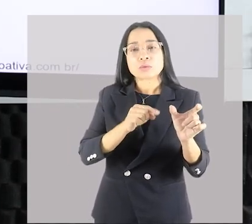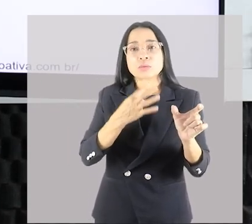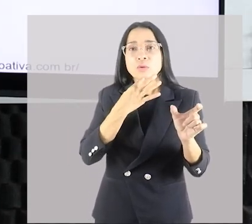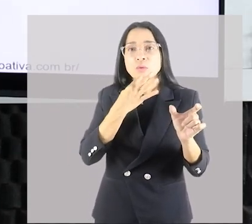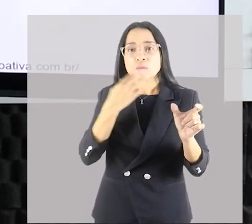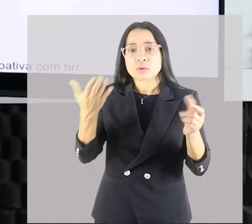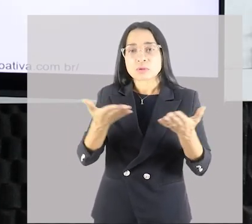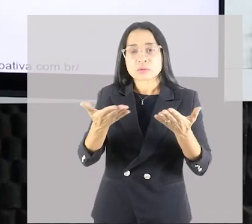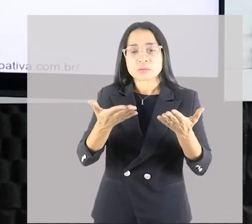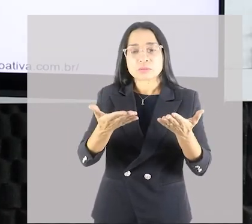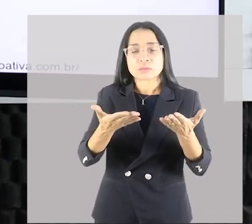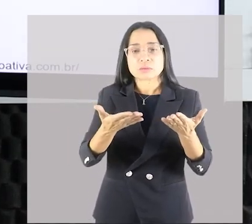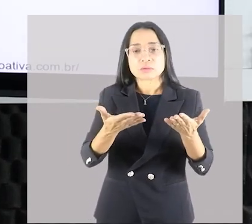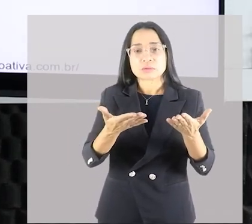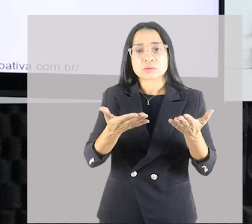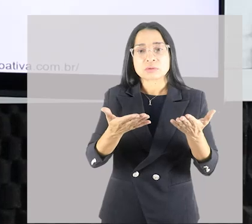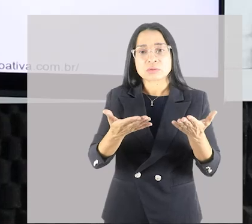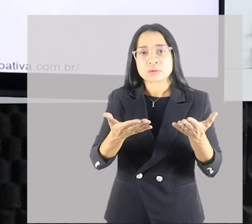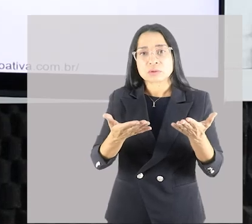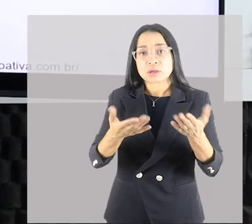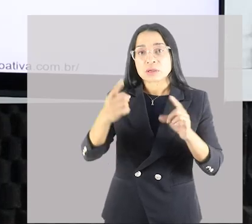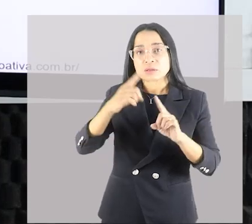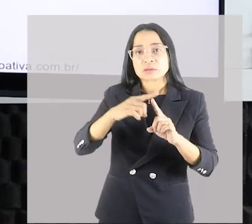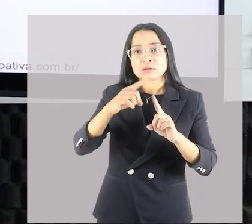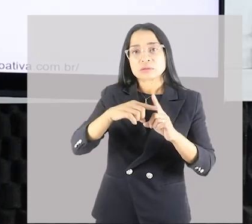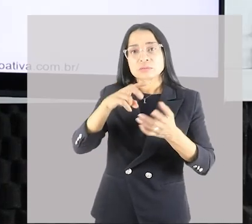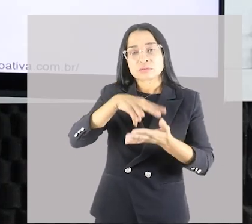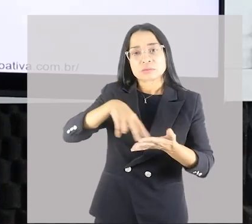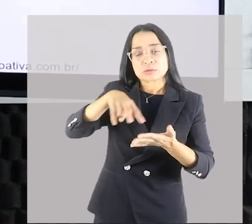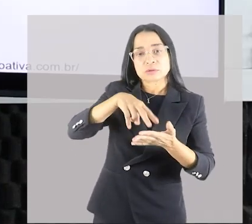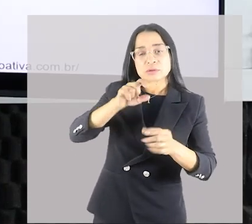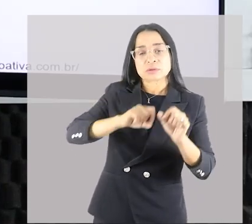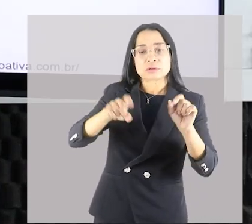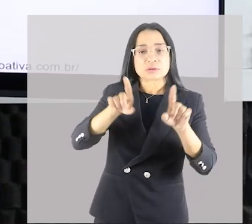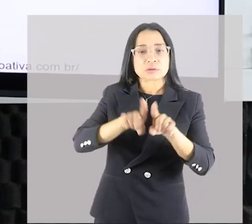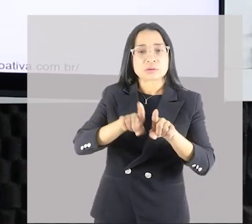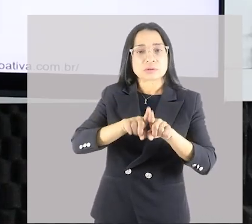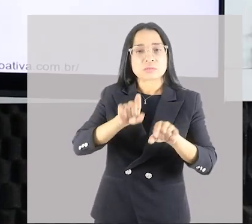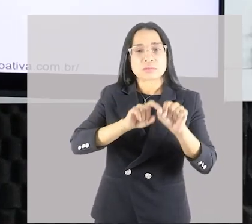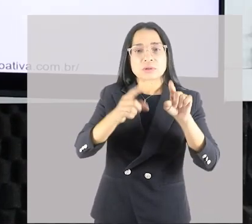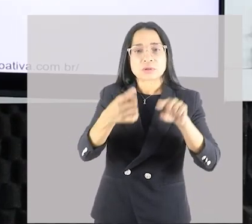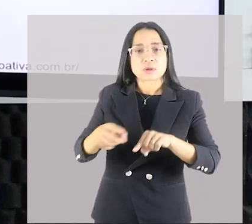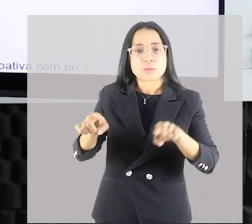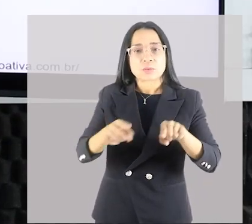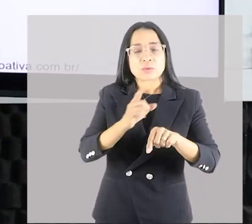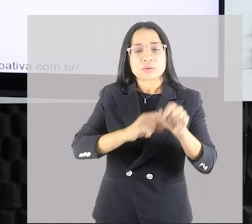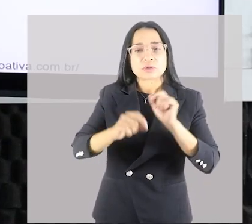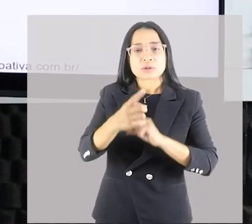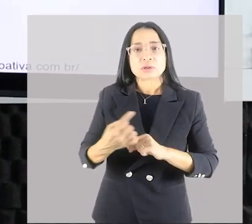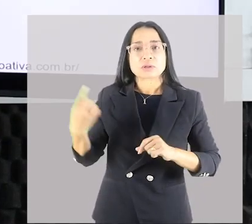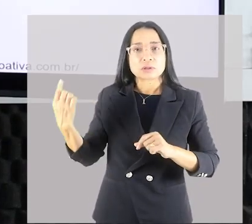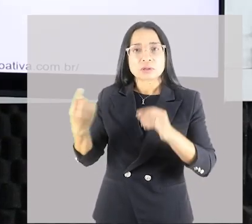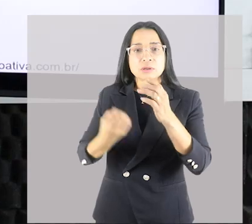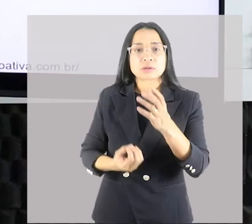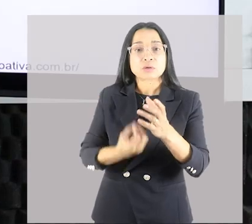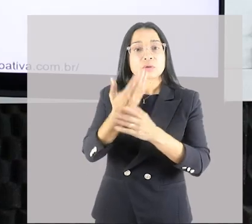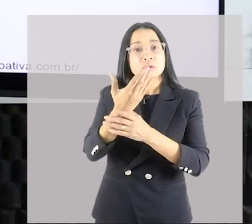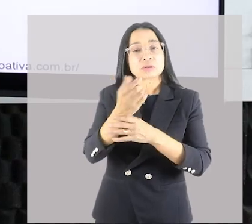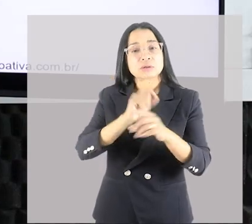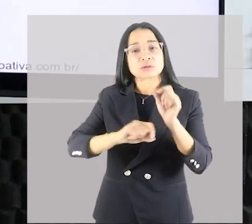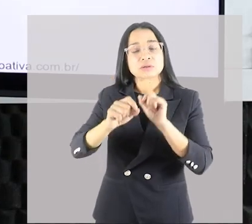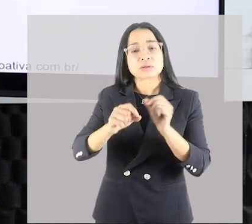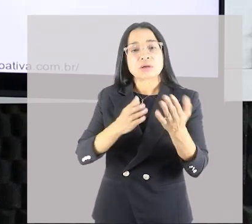hoje essa modalidade de dança e também de música, ele tem aí mais